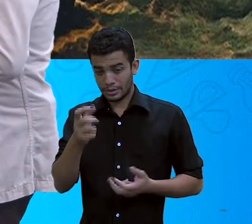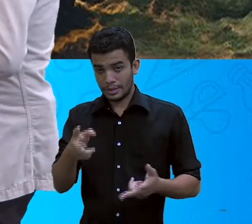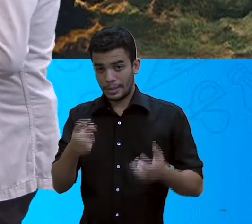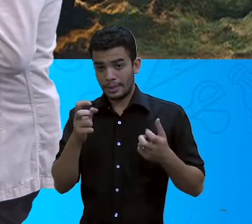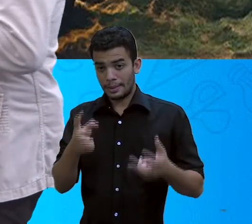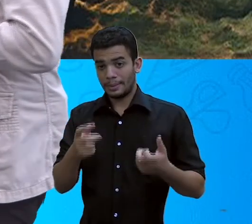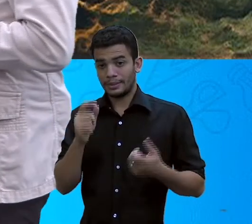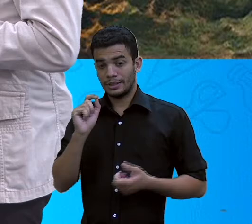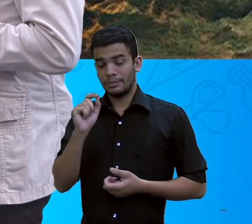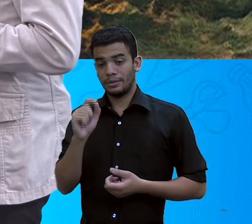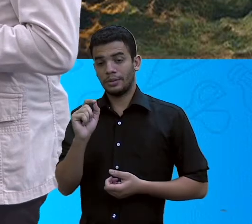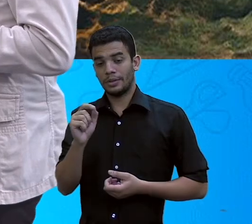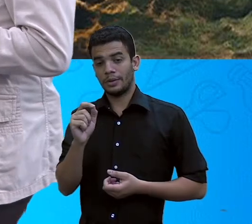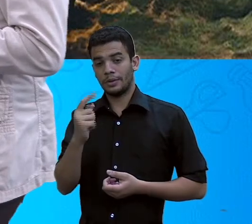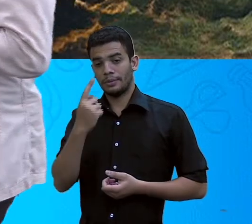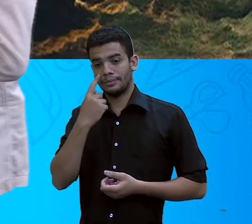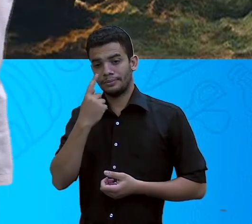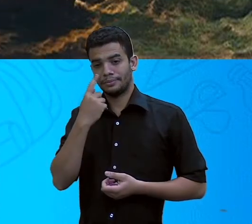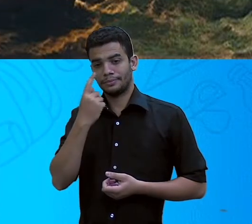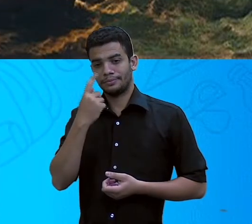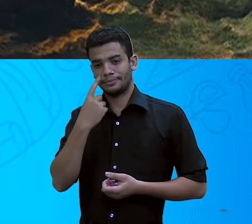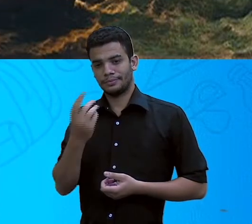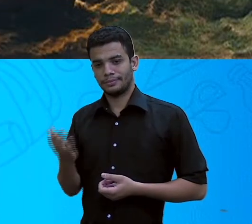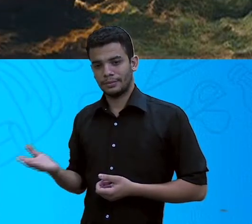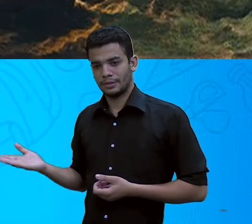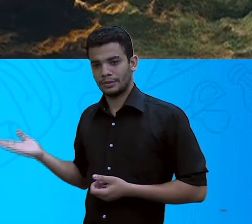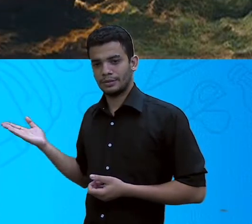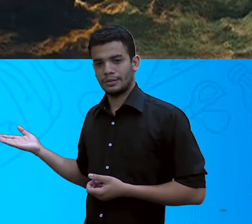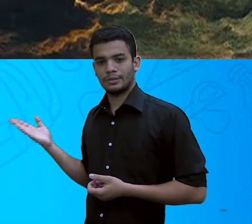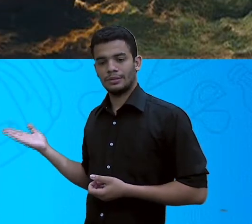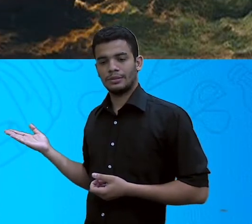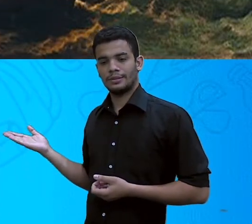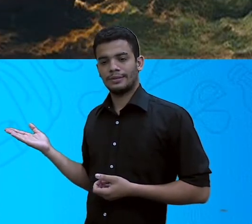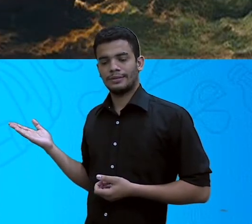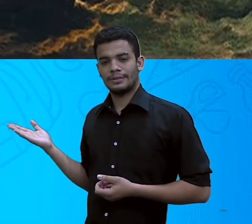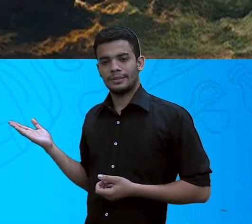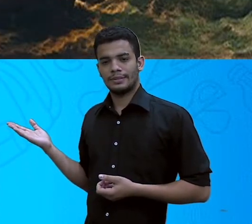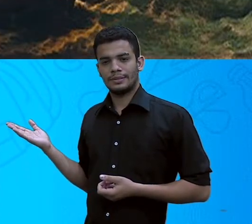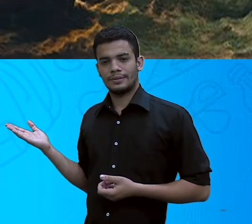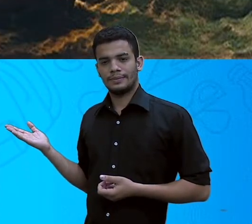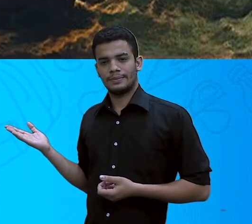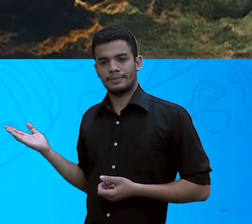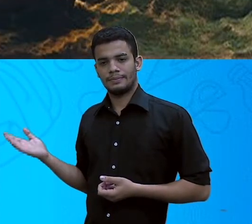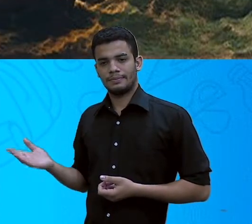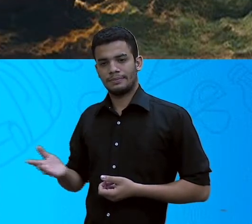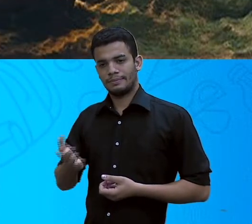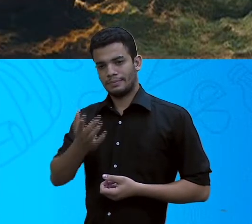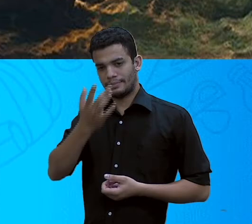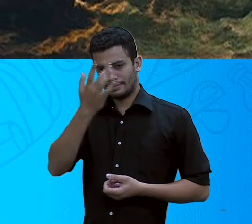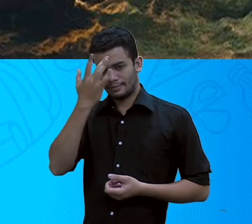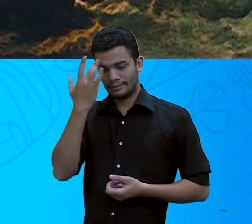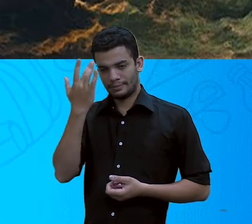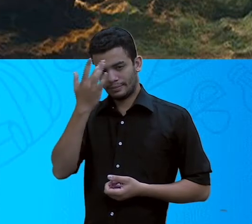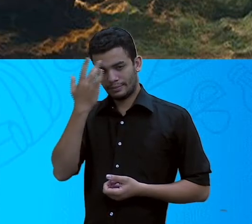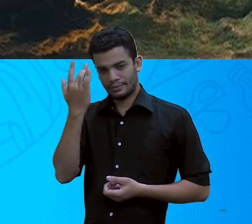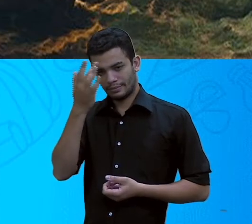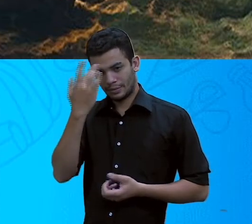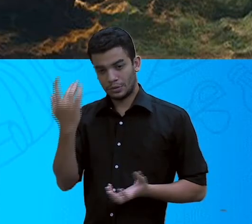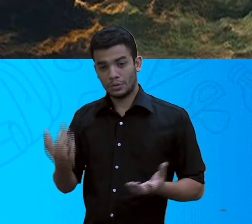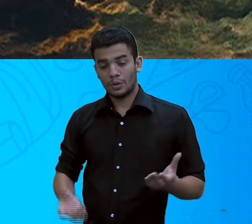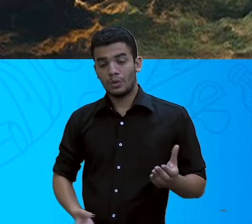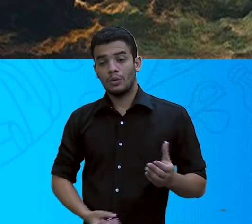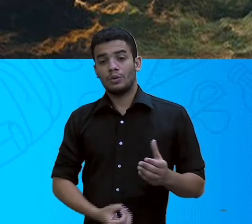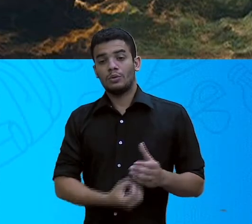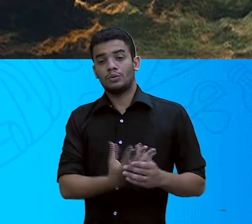a parte onde começa aqui a origem, né,